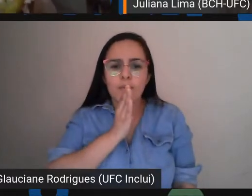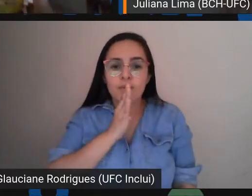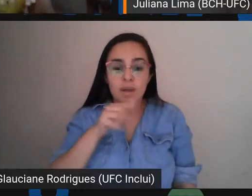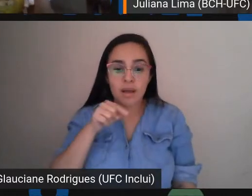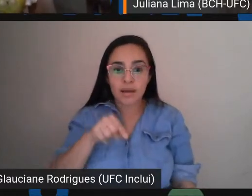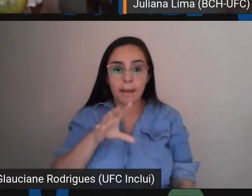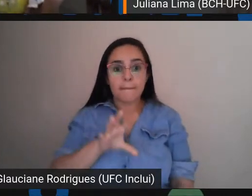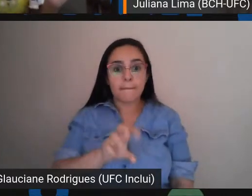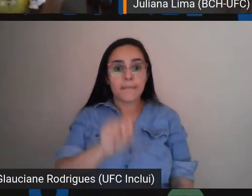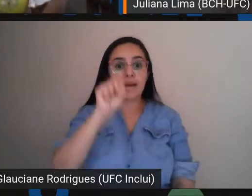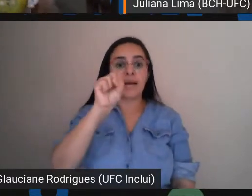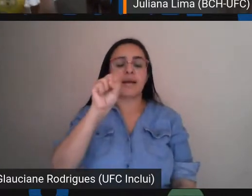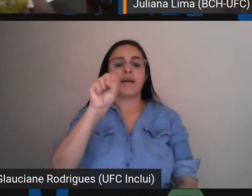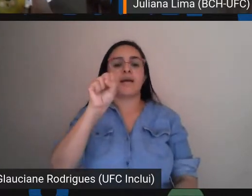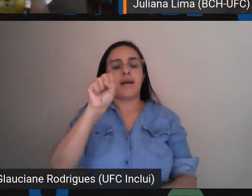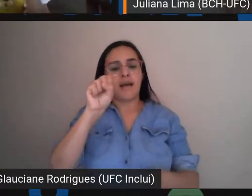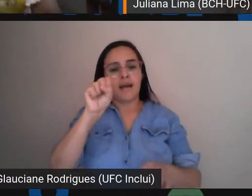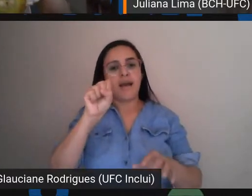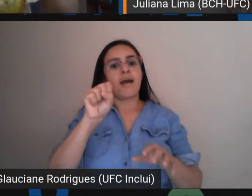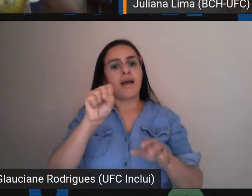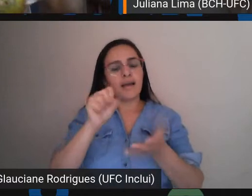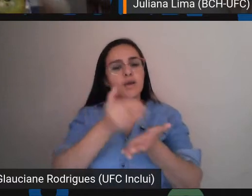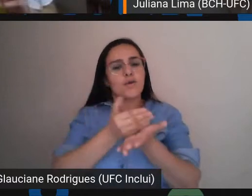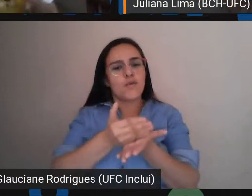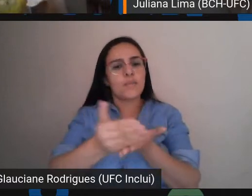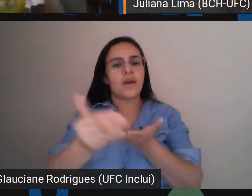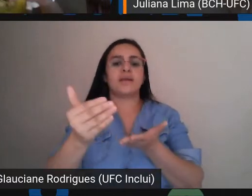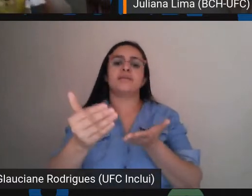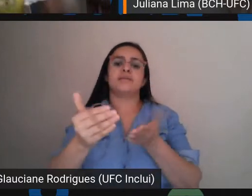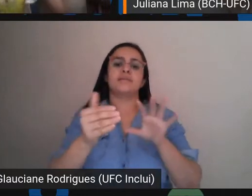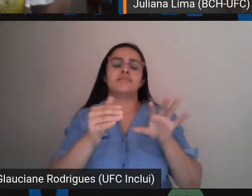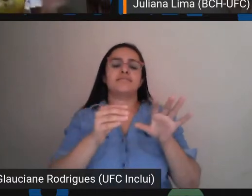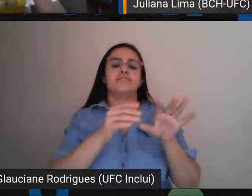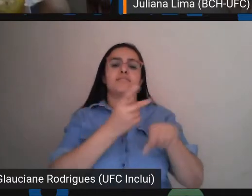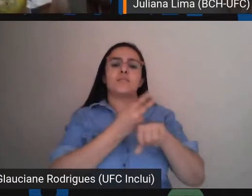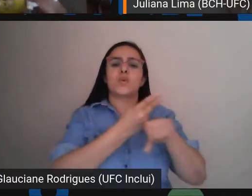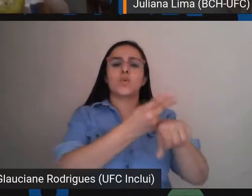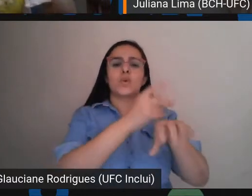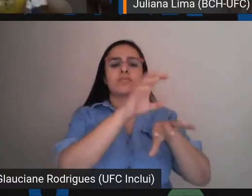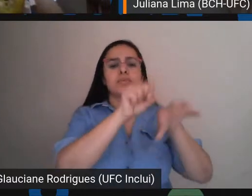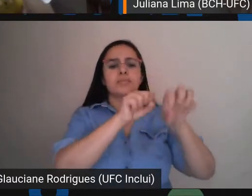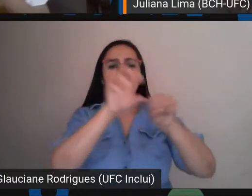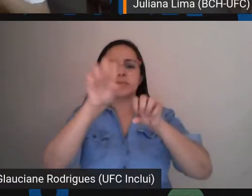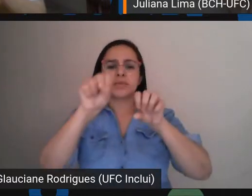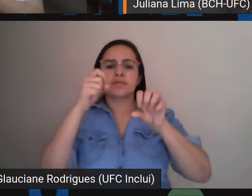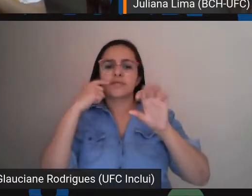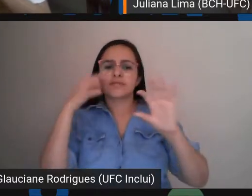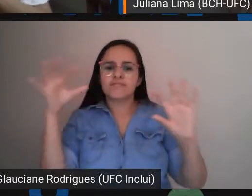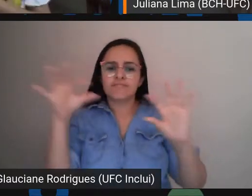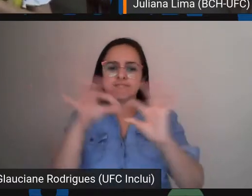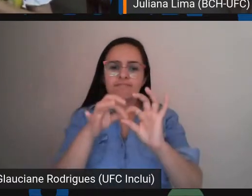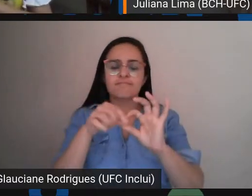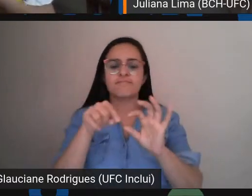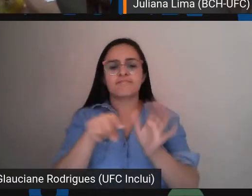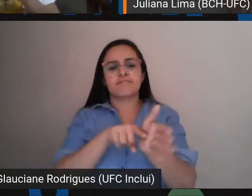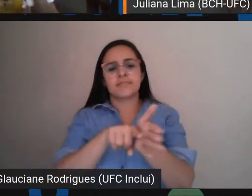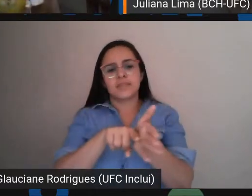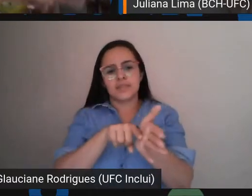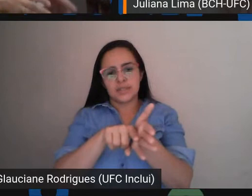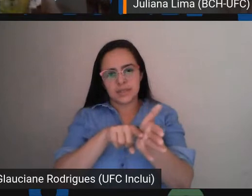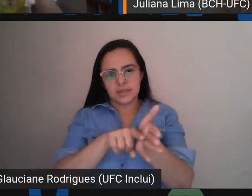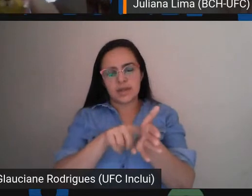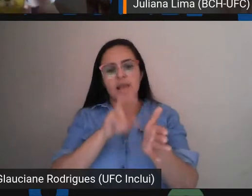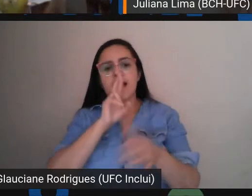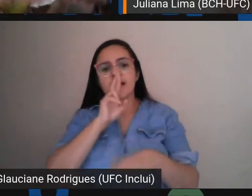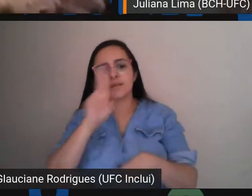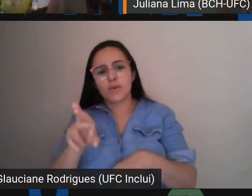faz buscas adicionais mais simples, né, usando só um termo, enfim, e vai verificando, então, essa outra pesquisa também responde, isso